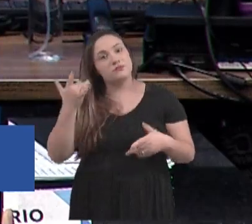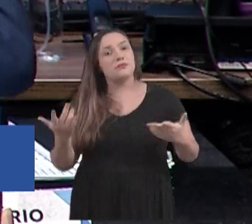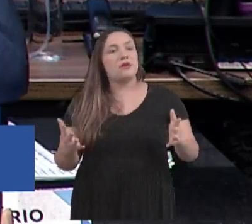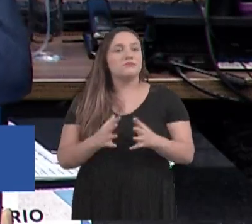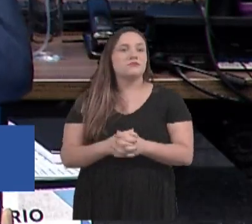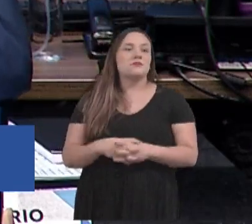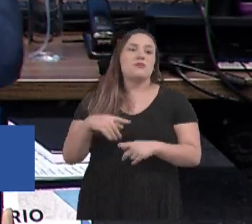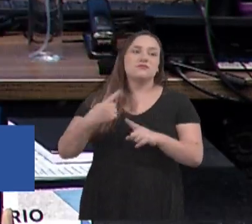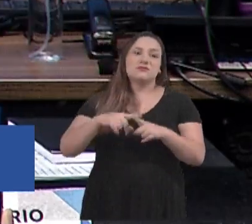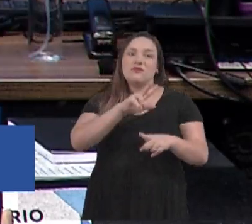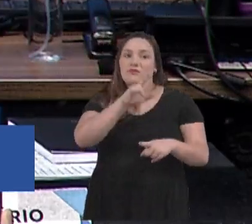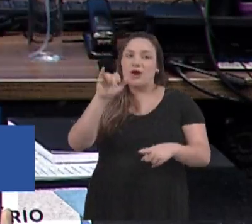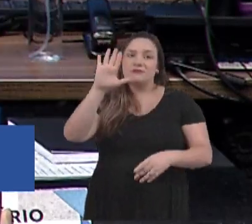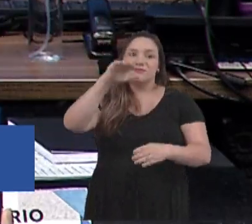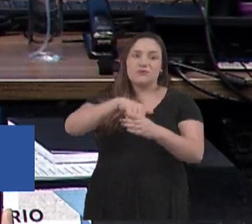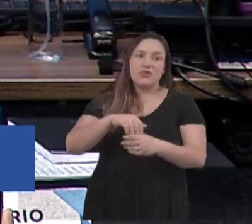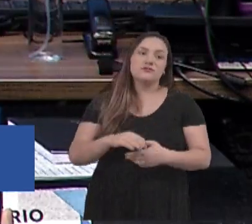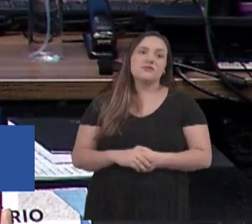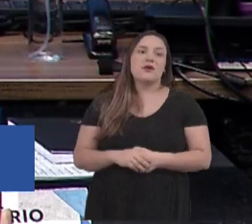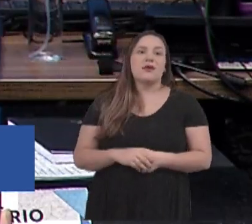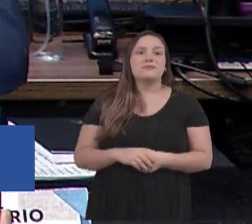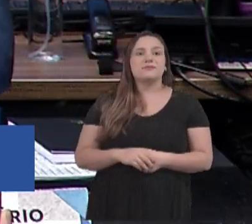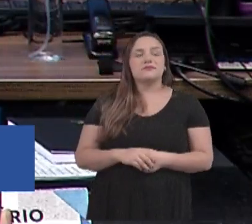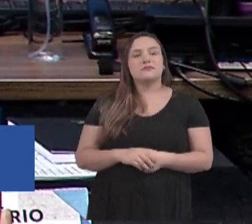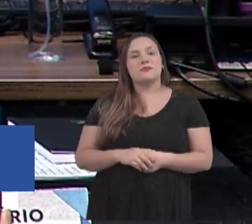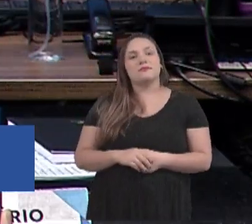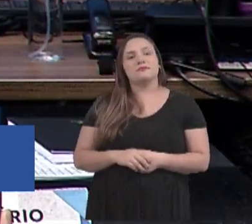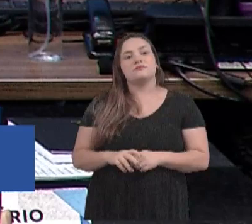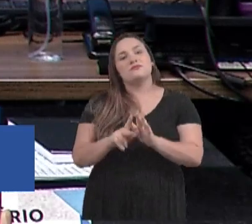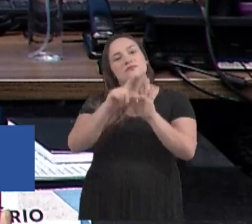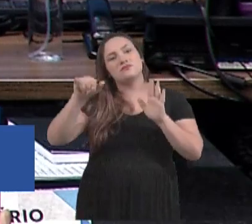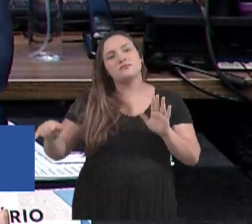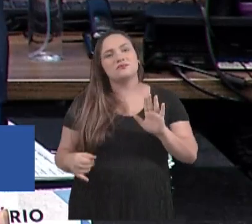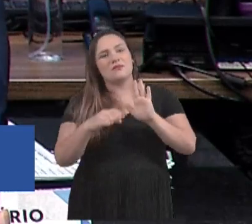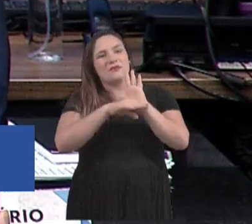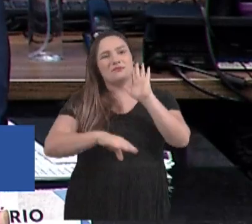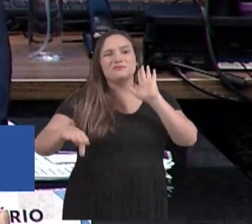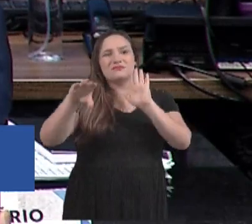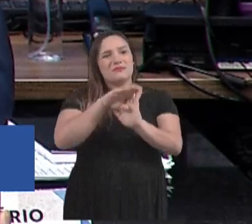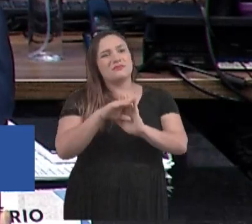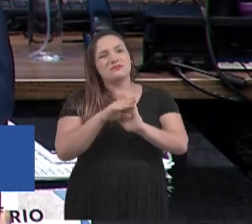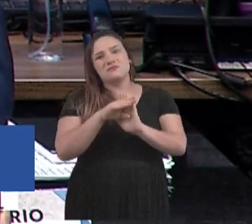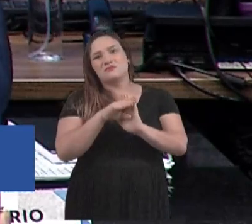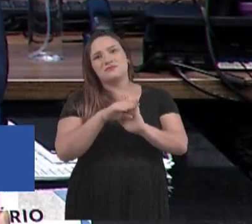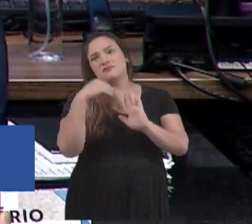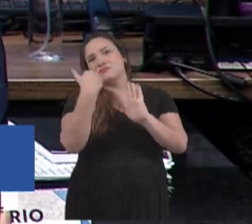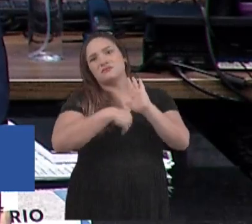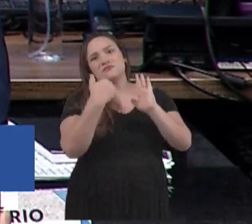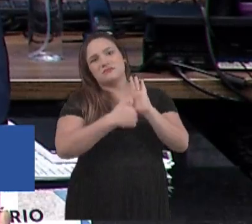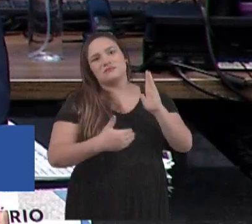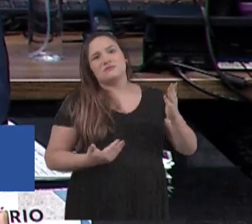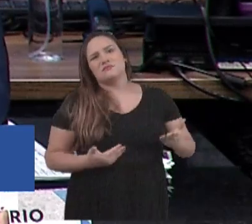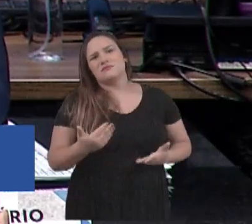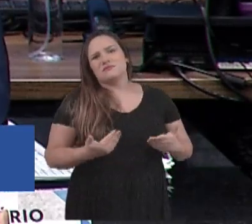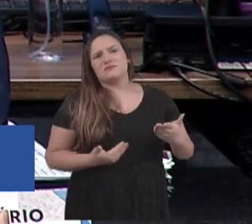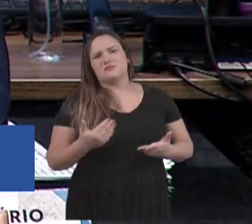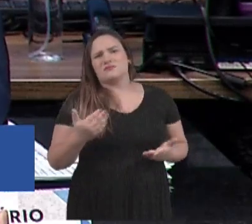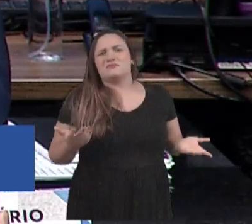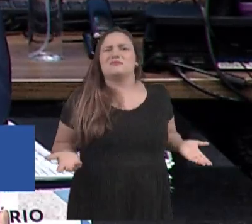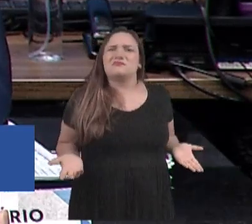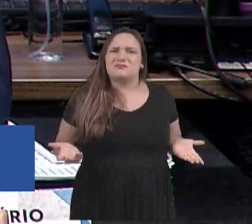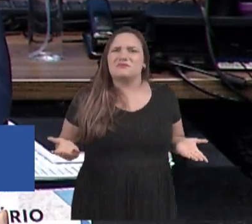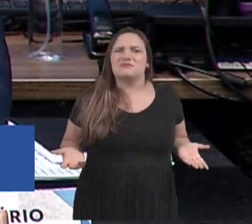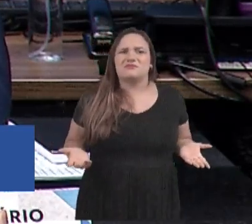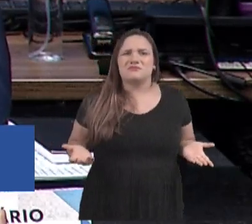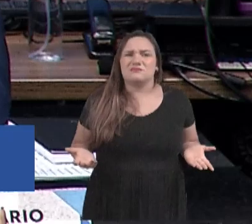tal, porque vai votar um projeto que vai aumentar a contribuição dos servidores para a CACEMES. Isso